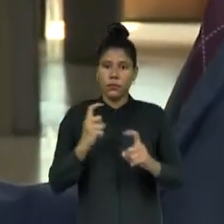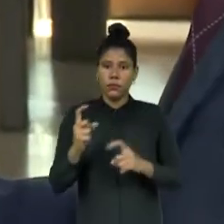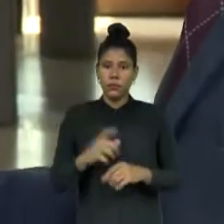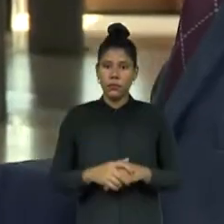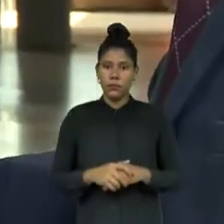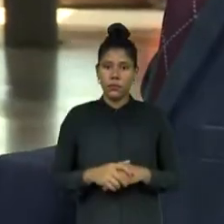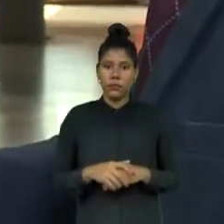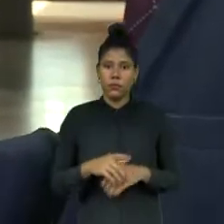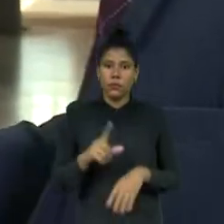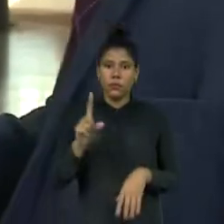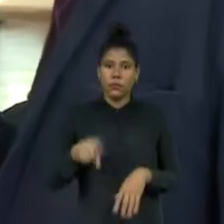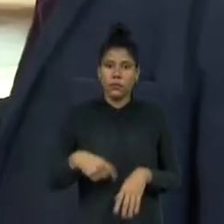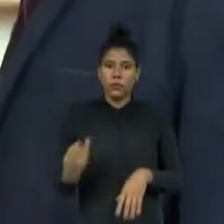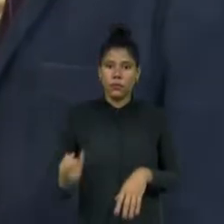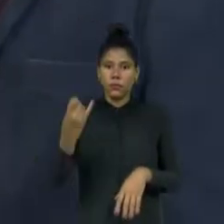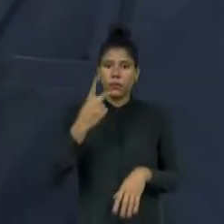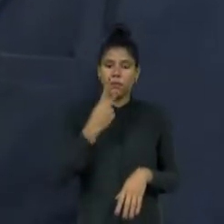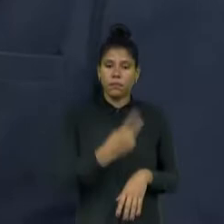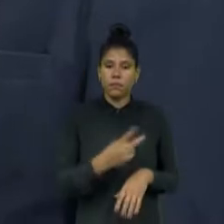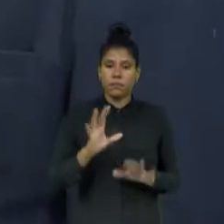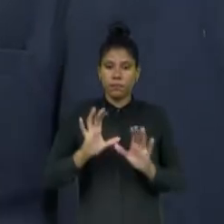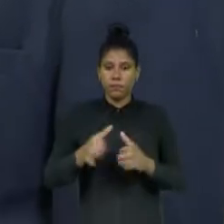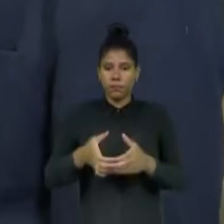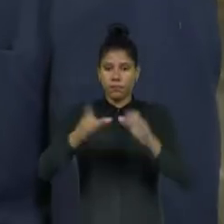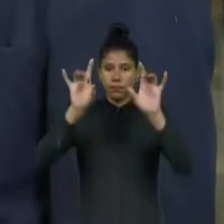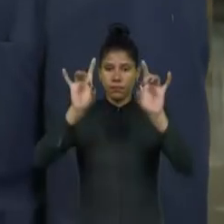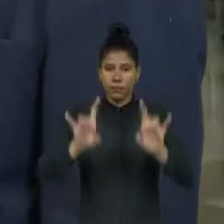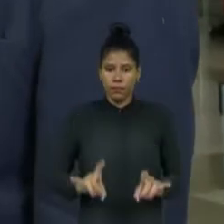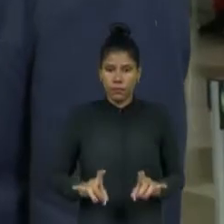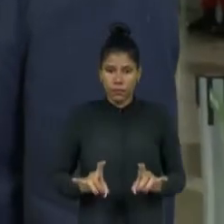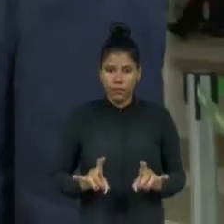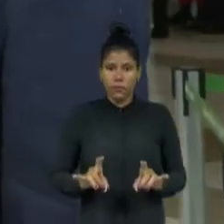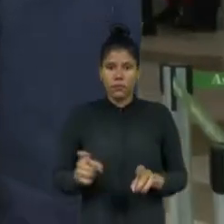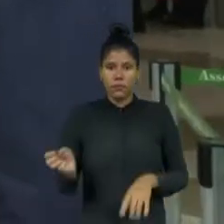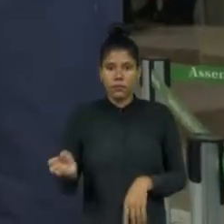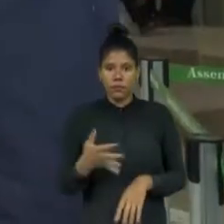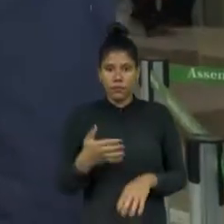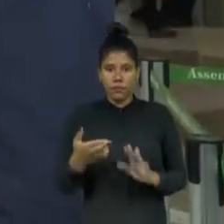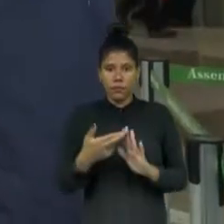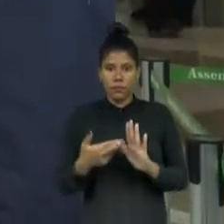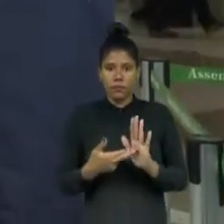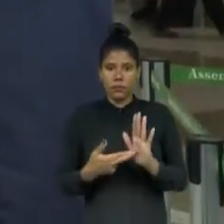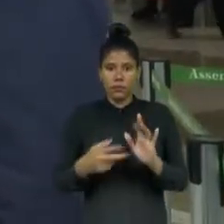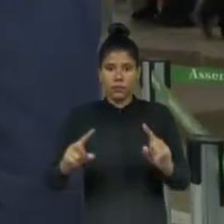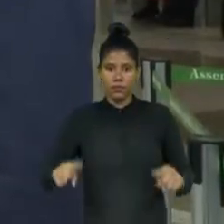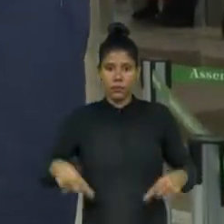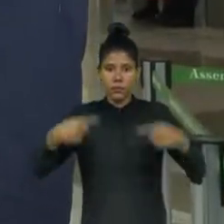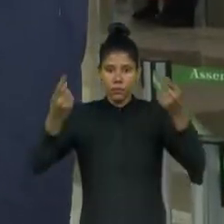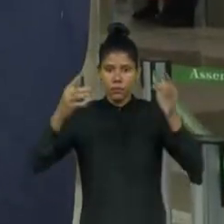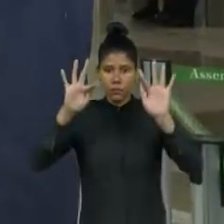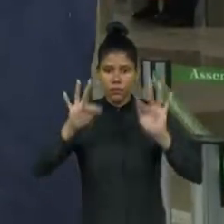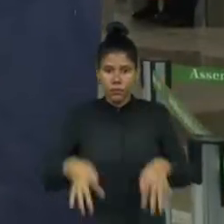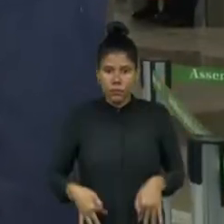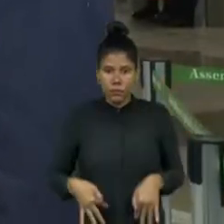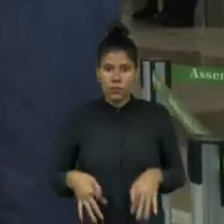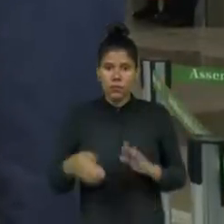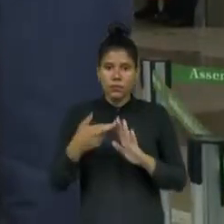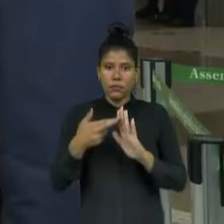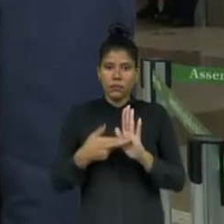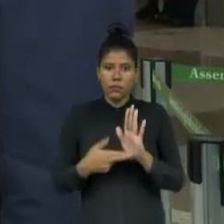importante esclarecer, a comissão especial que analisa o novo regimento interno da Assembleia concluiu os seus trabalhos, né,